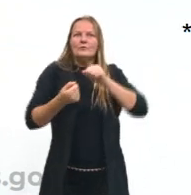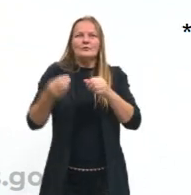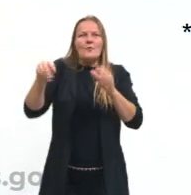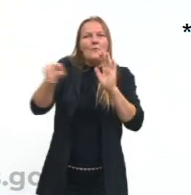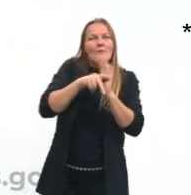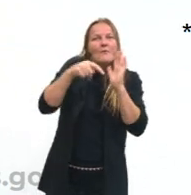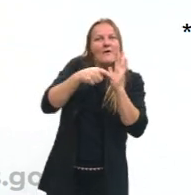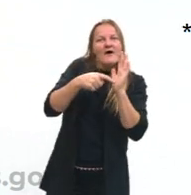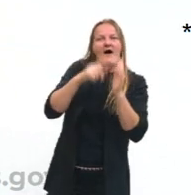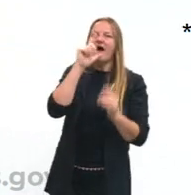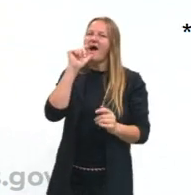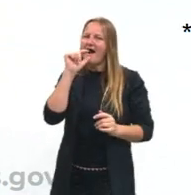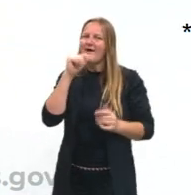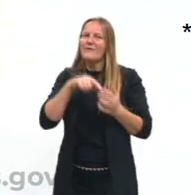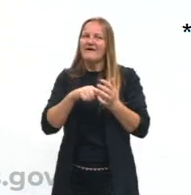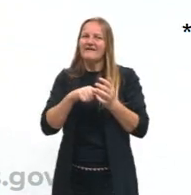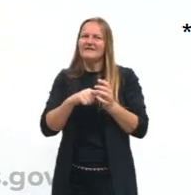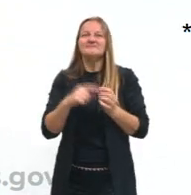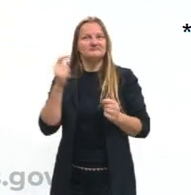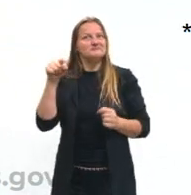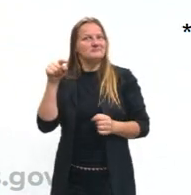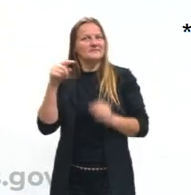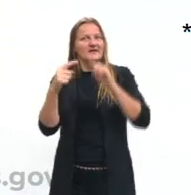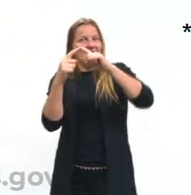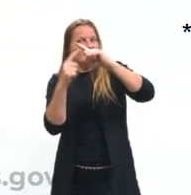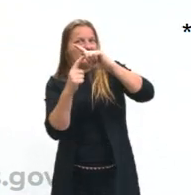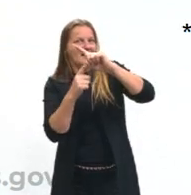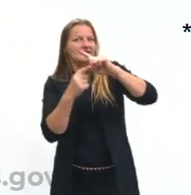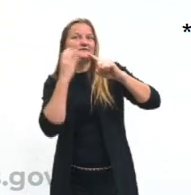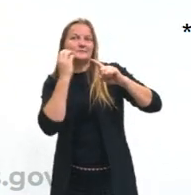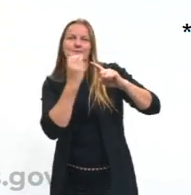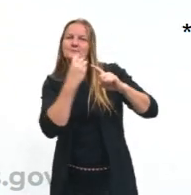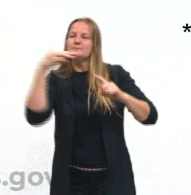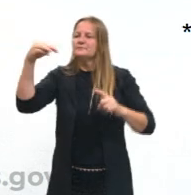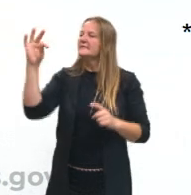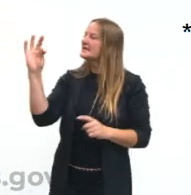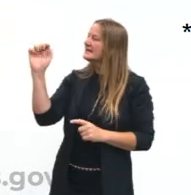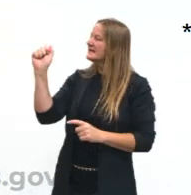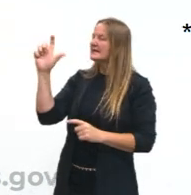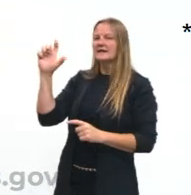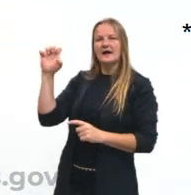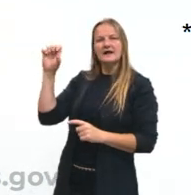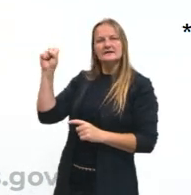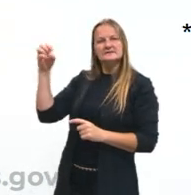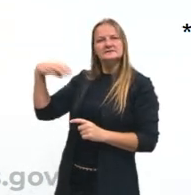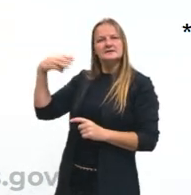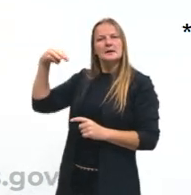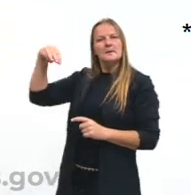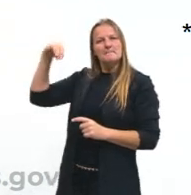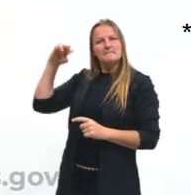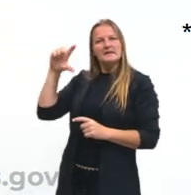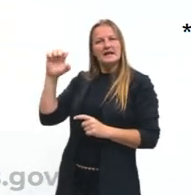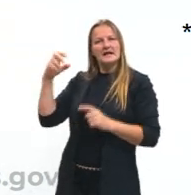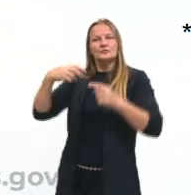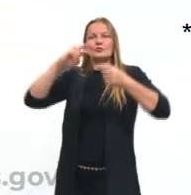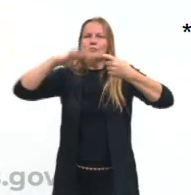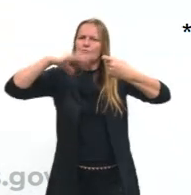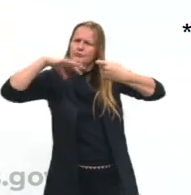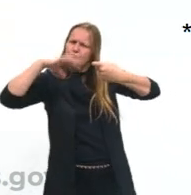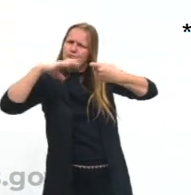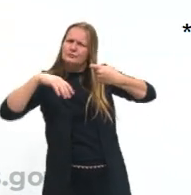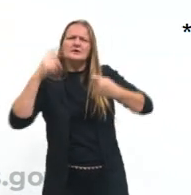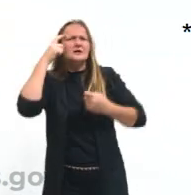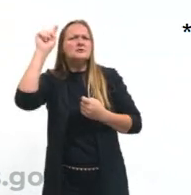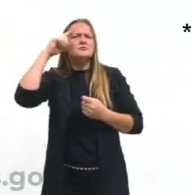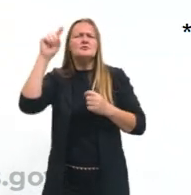surgido a partir da água o Otávio Müller também ele ele ele ele mexe com a questão da mitologia ele também